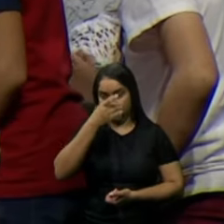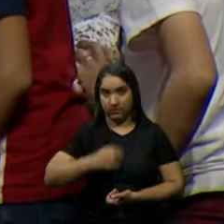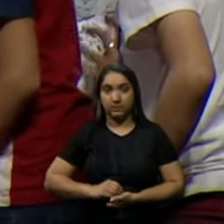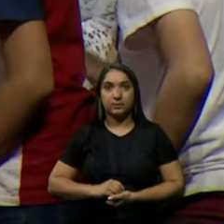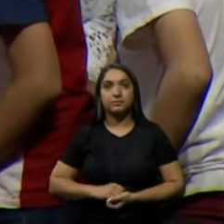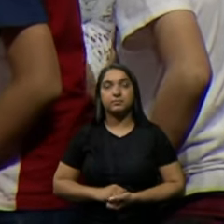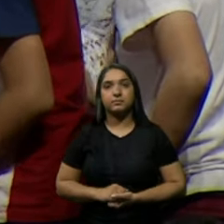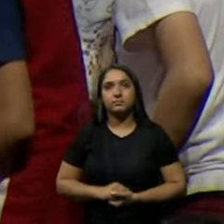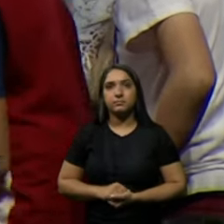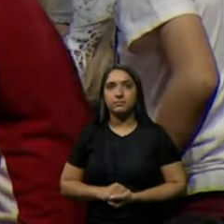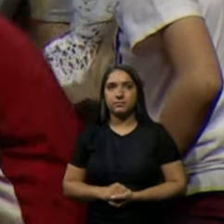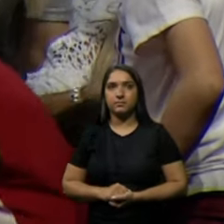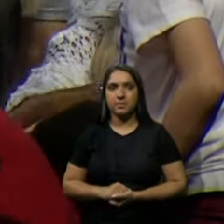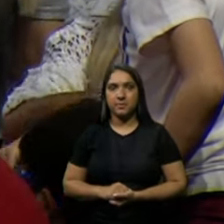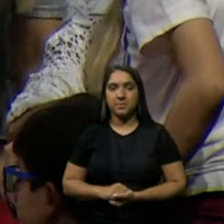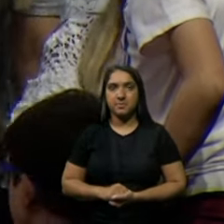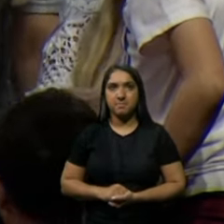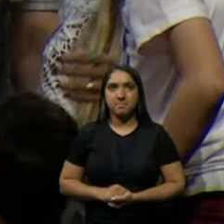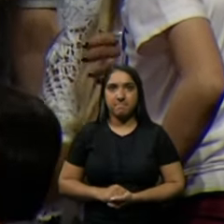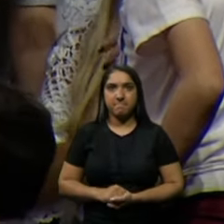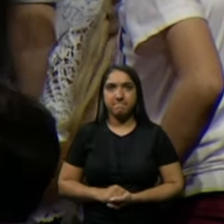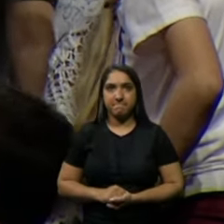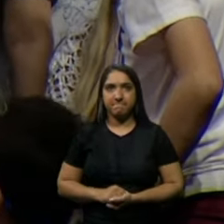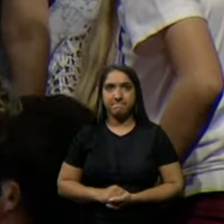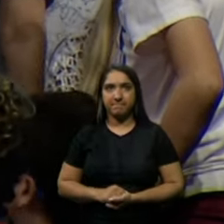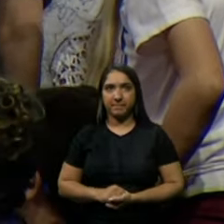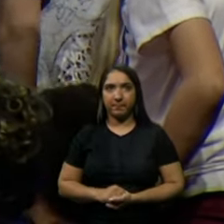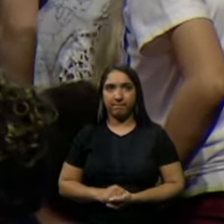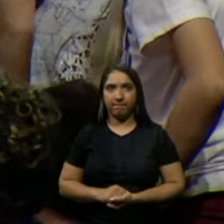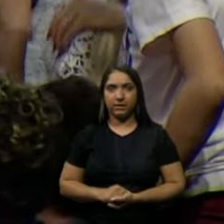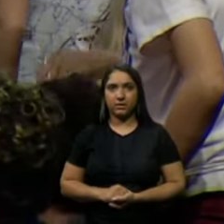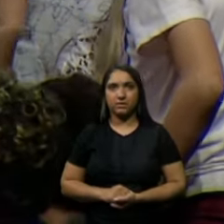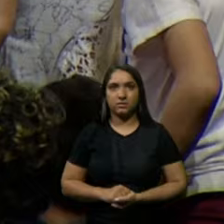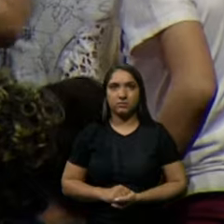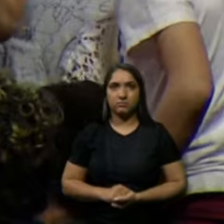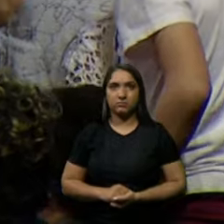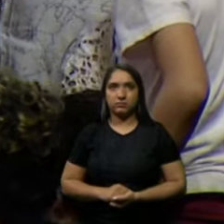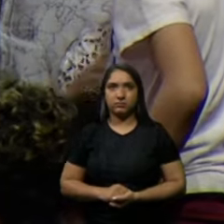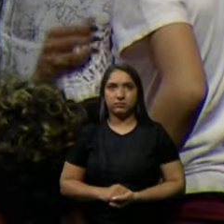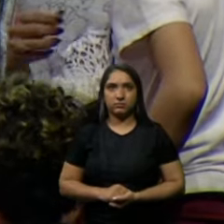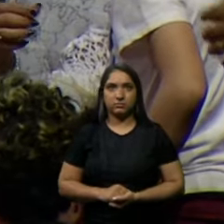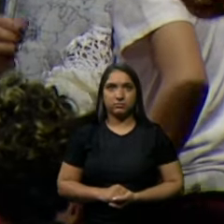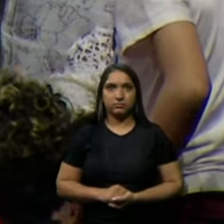viver a minha de agora tô indo para a nível 1